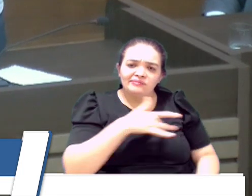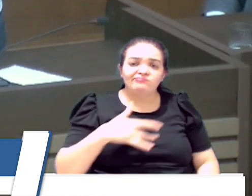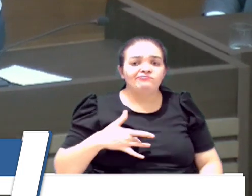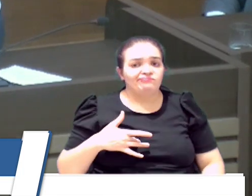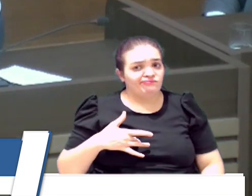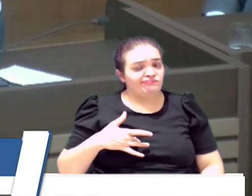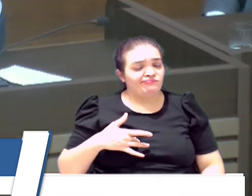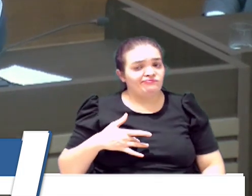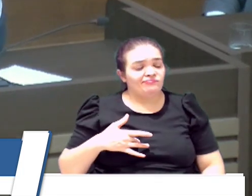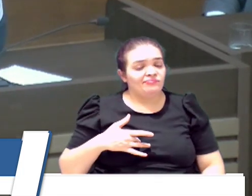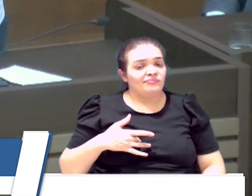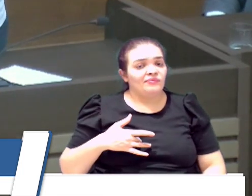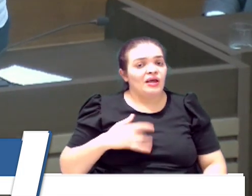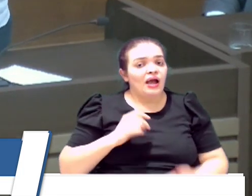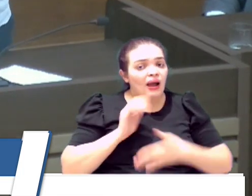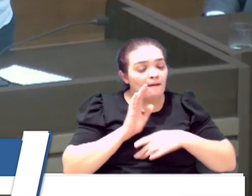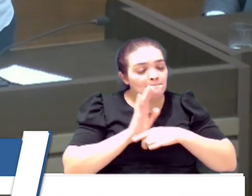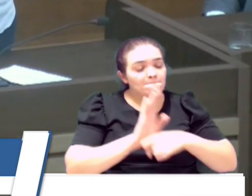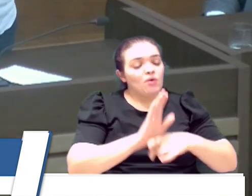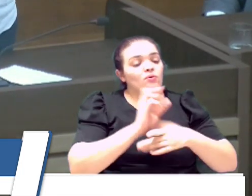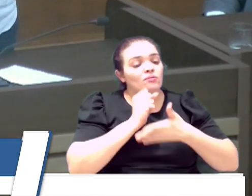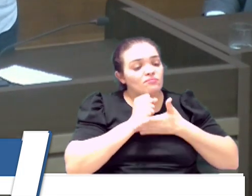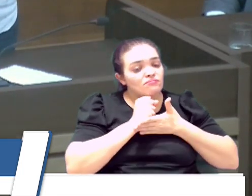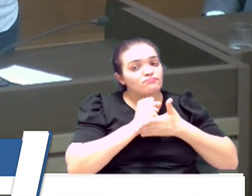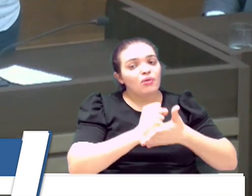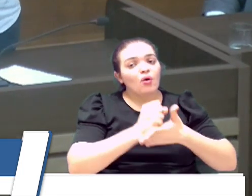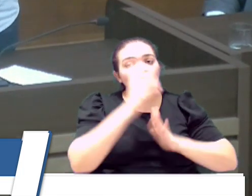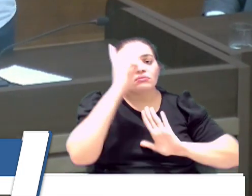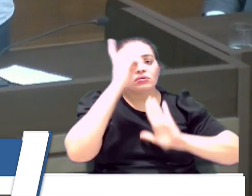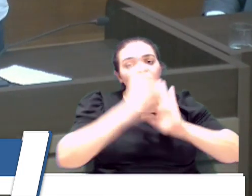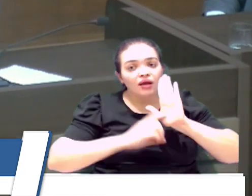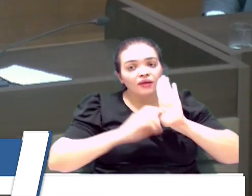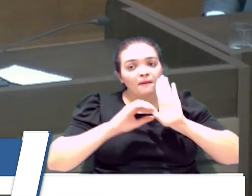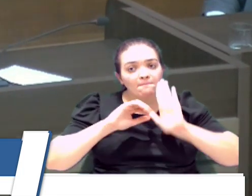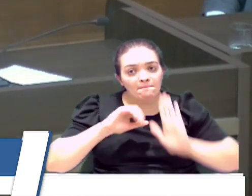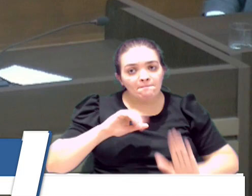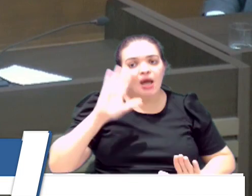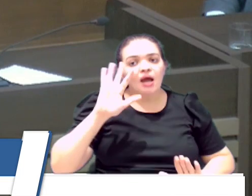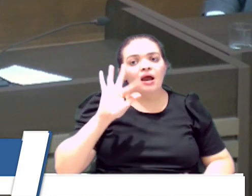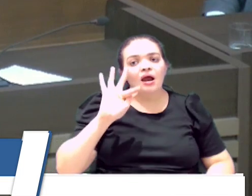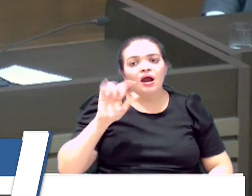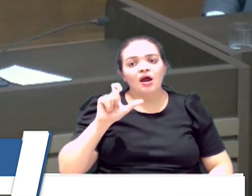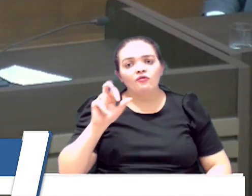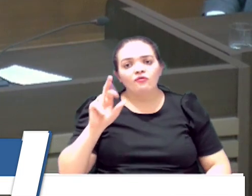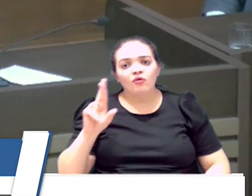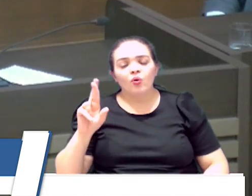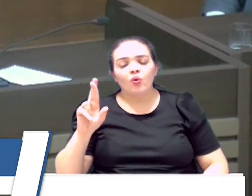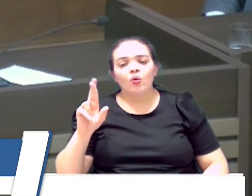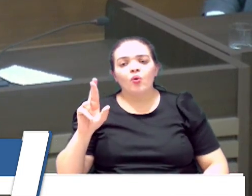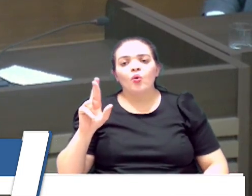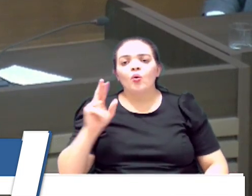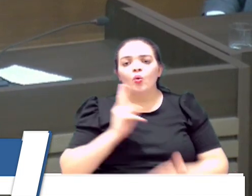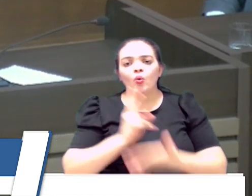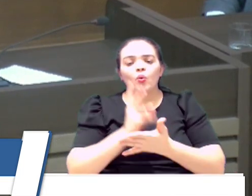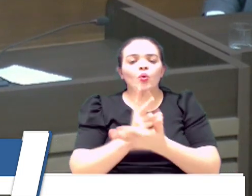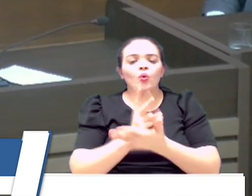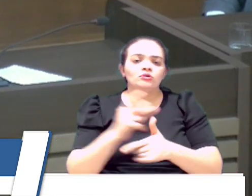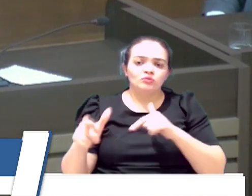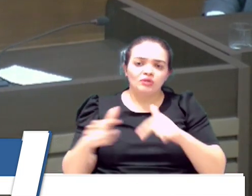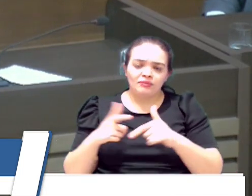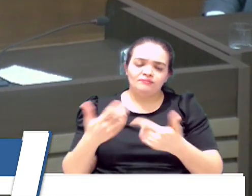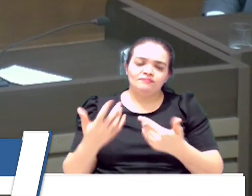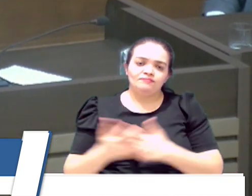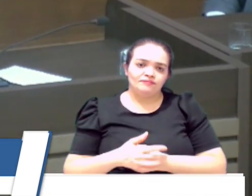mais apoio, mais direito, para que a Flor da Vida possa continuar fazendo seu trabalho.